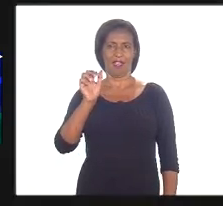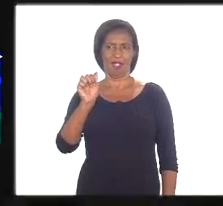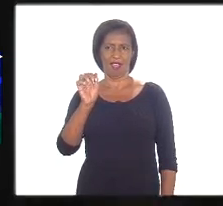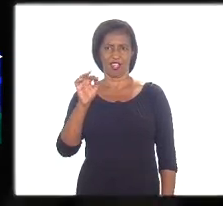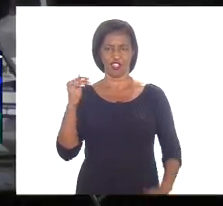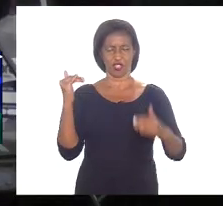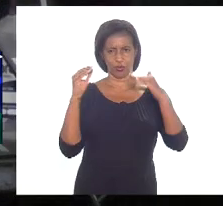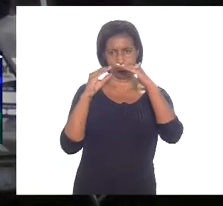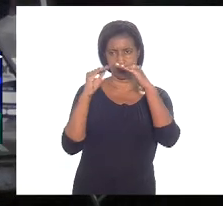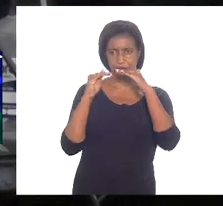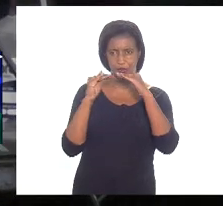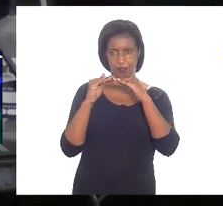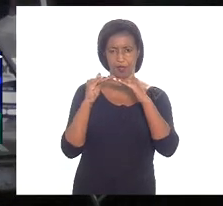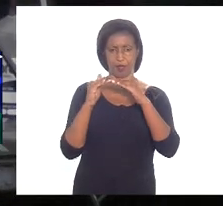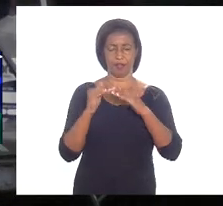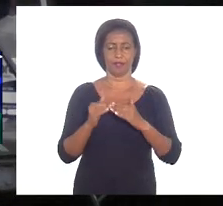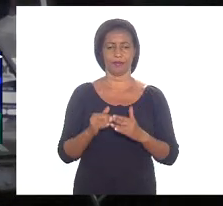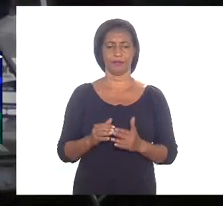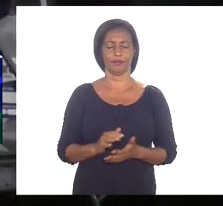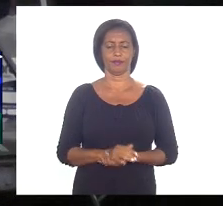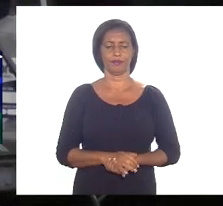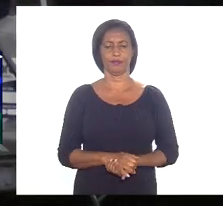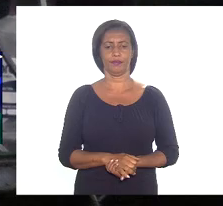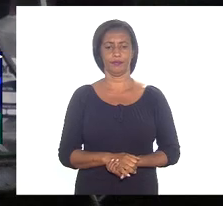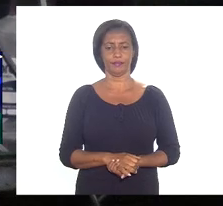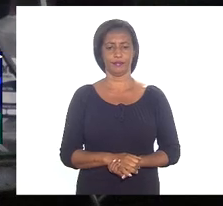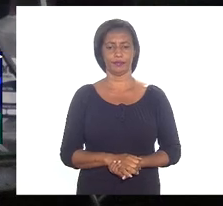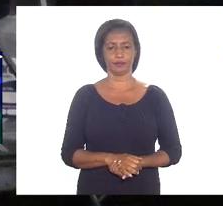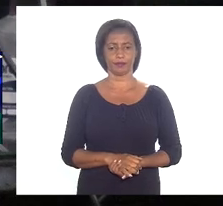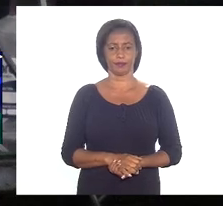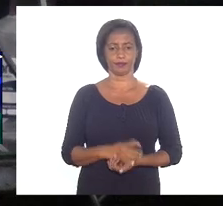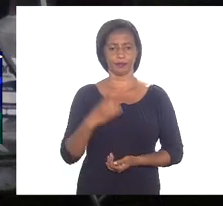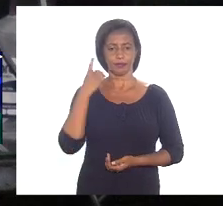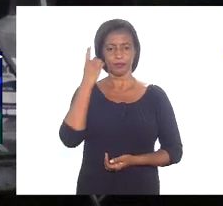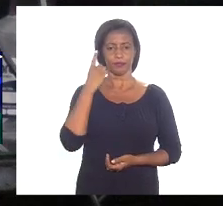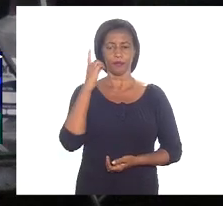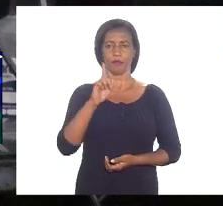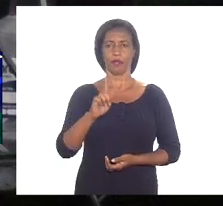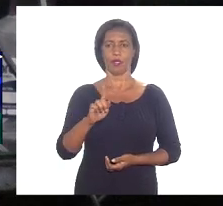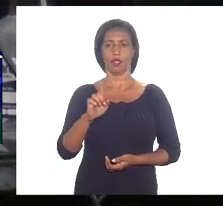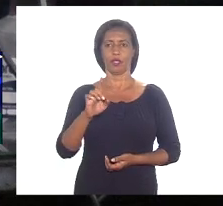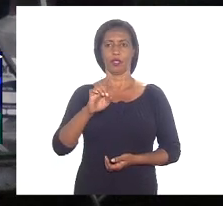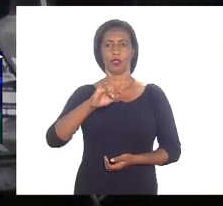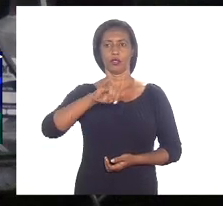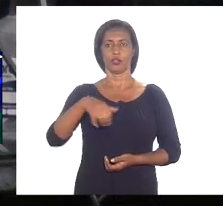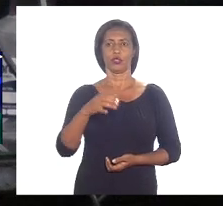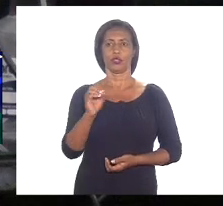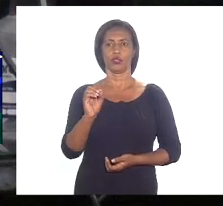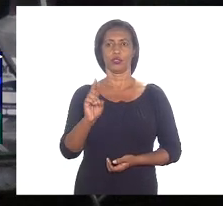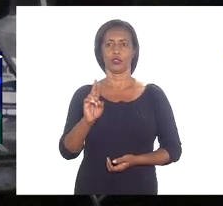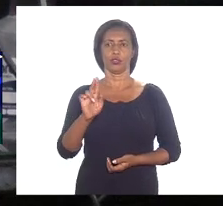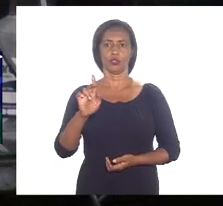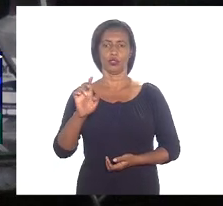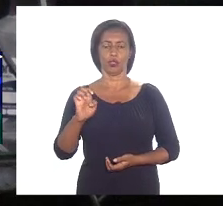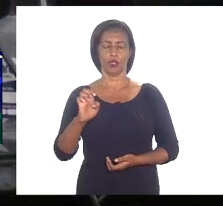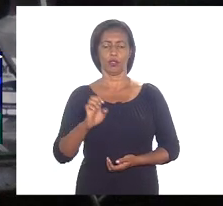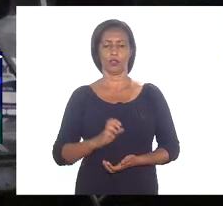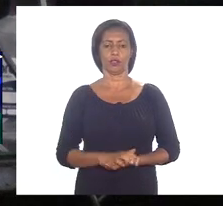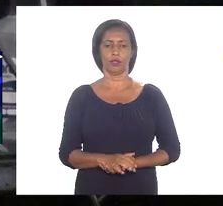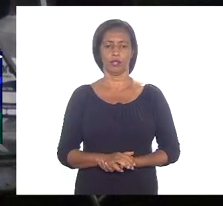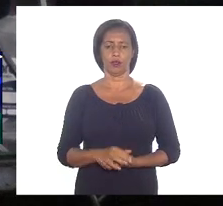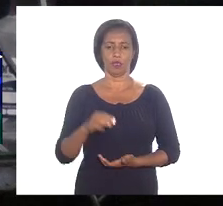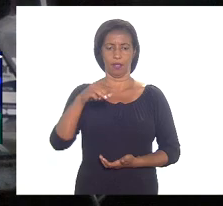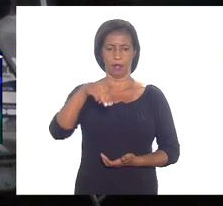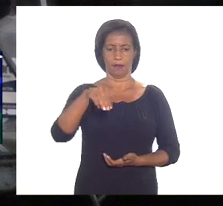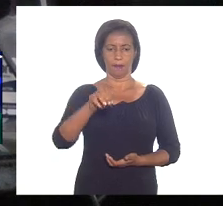favorável Obrigado Deputado Giovani deputado Jorge Felipe Neto o deputado